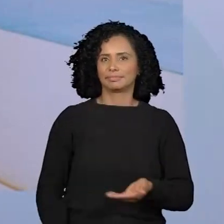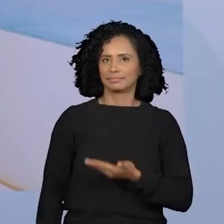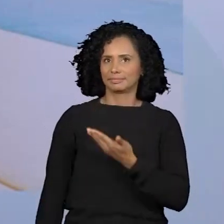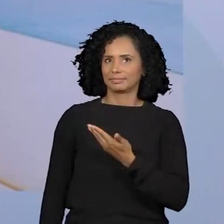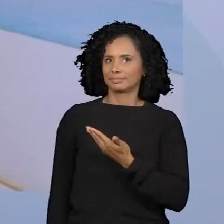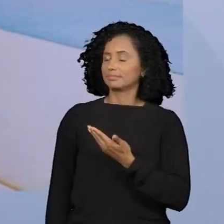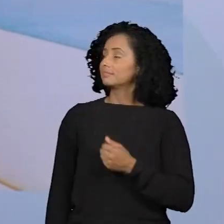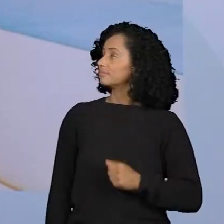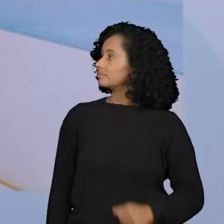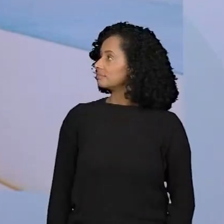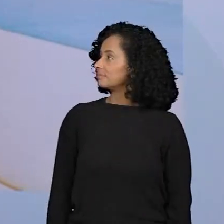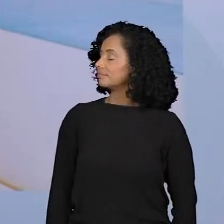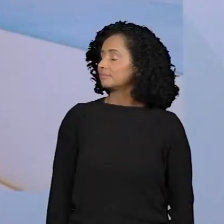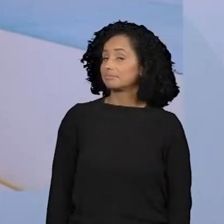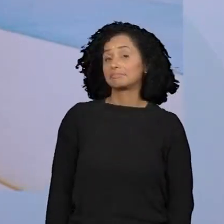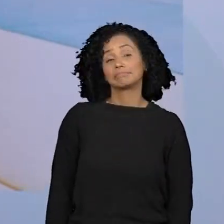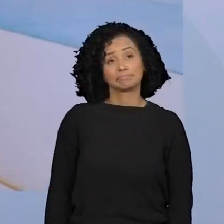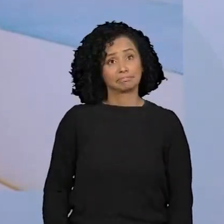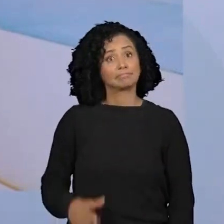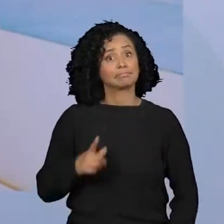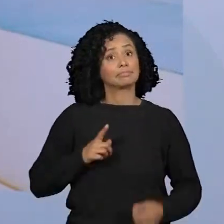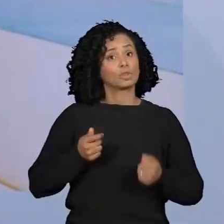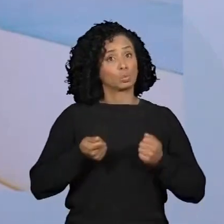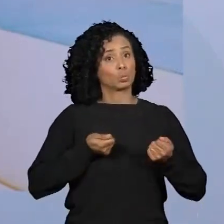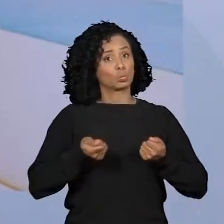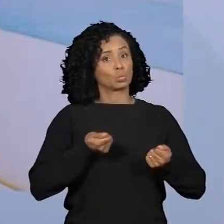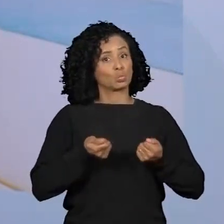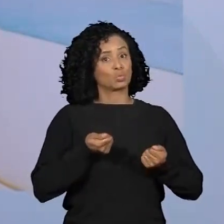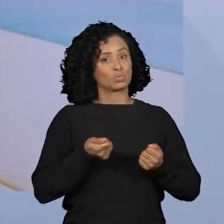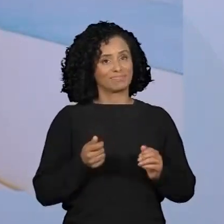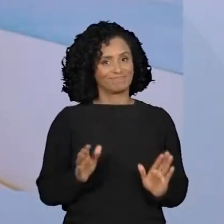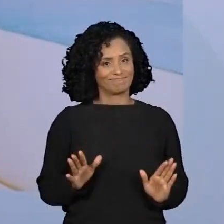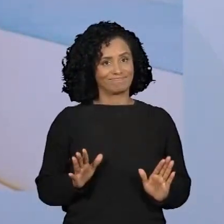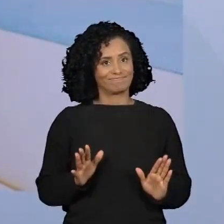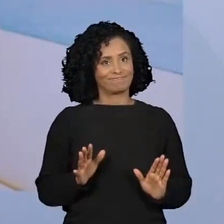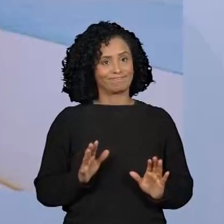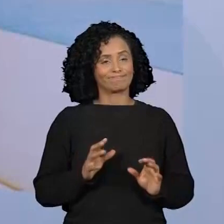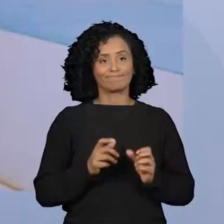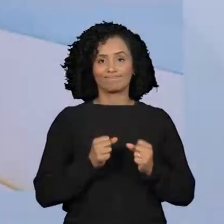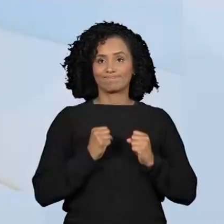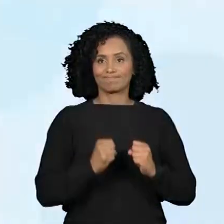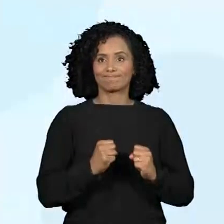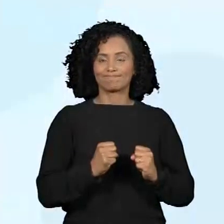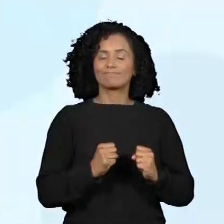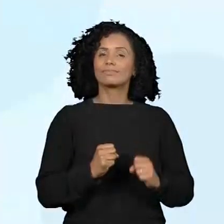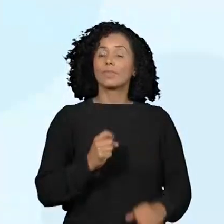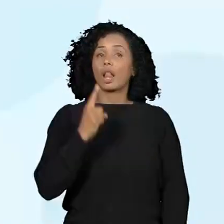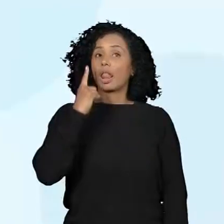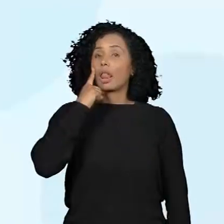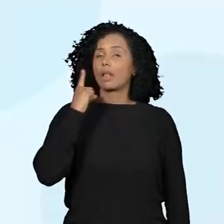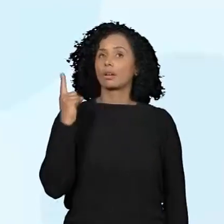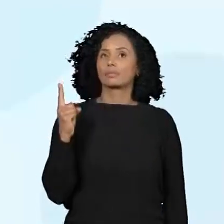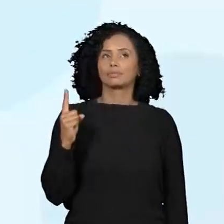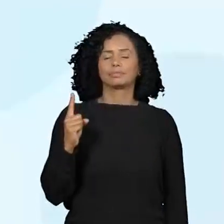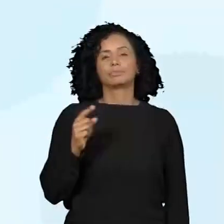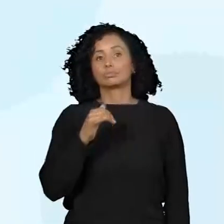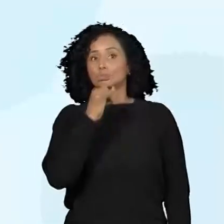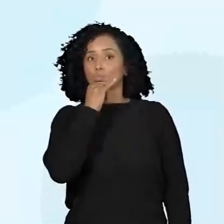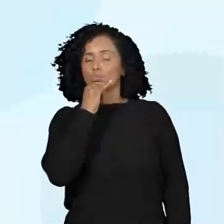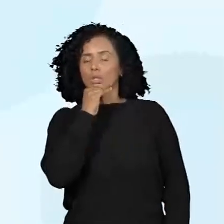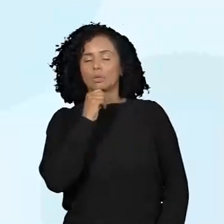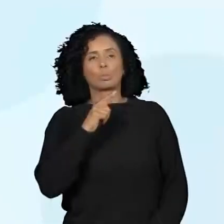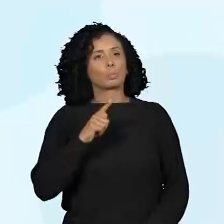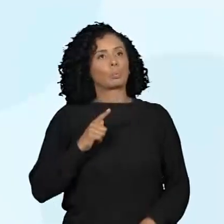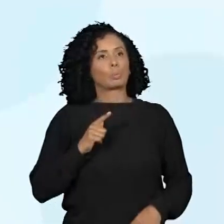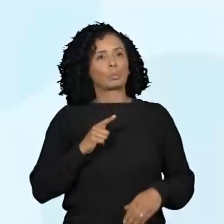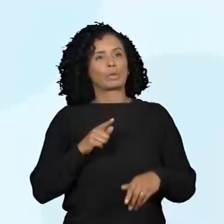luta de domínio. Certo. Nessas lutas, nós não vemos chutes,